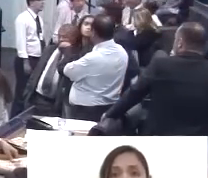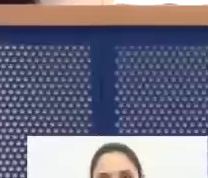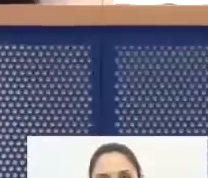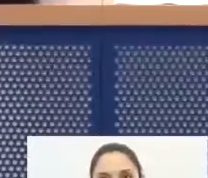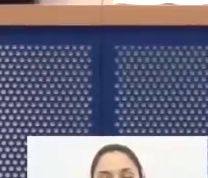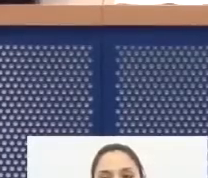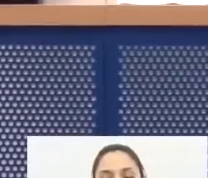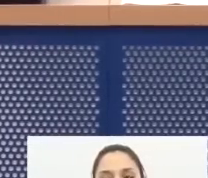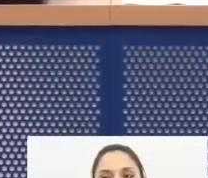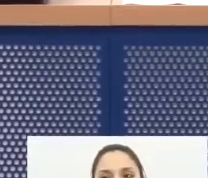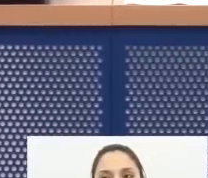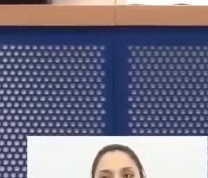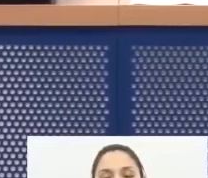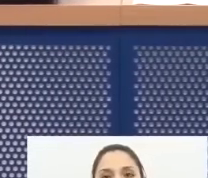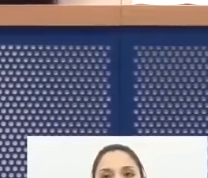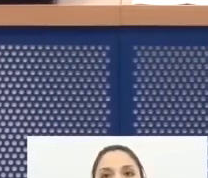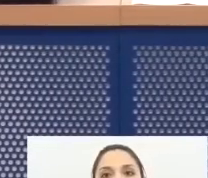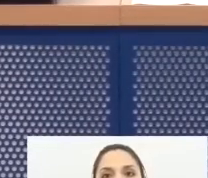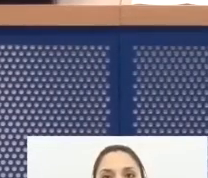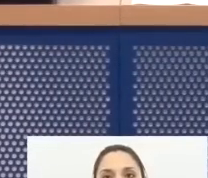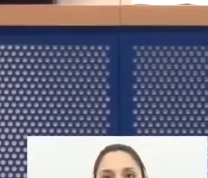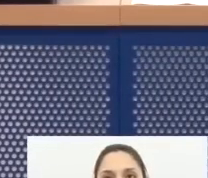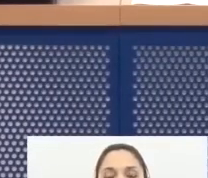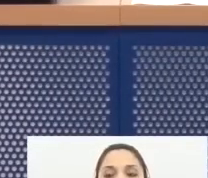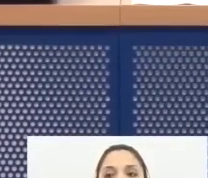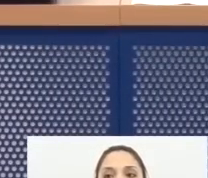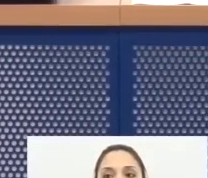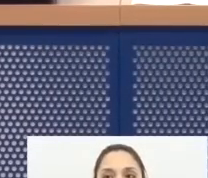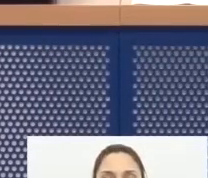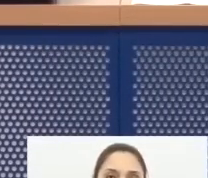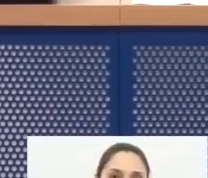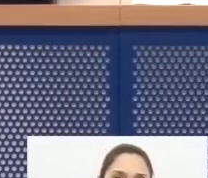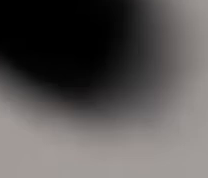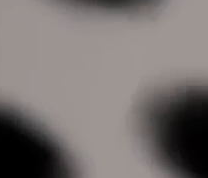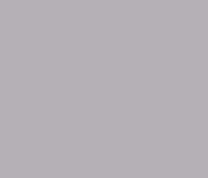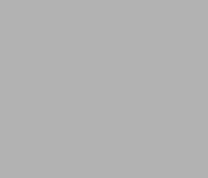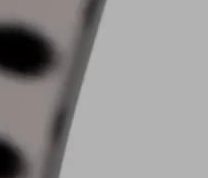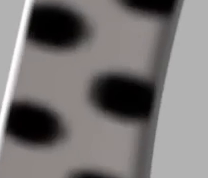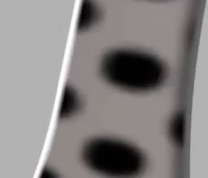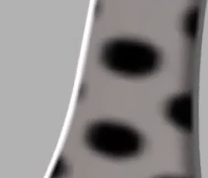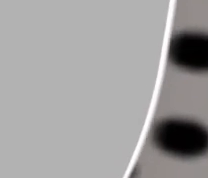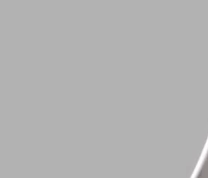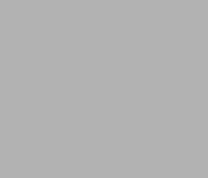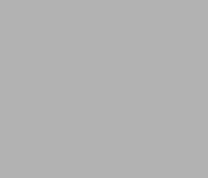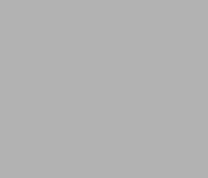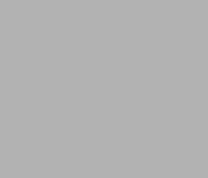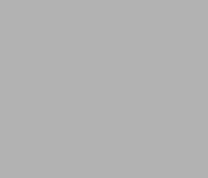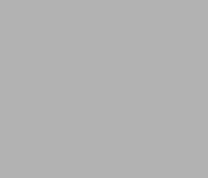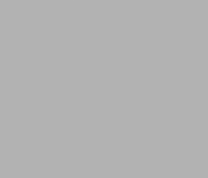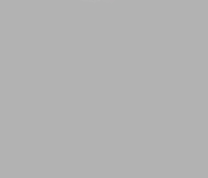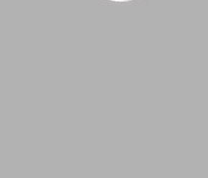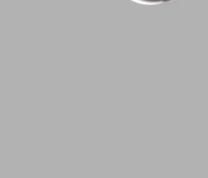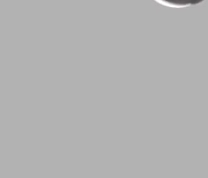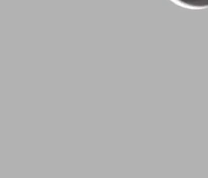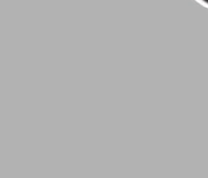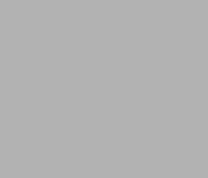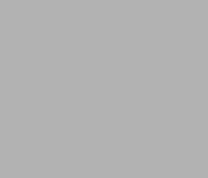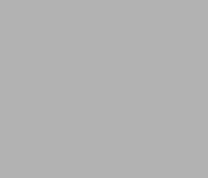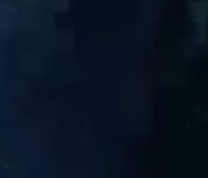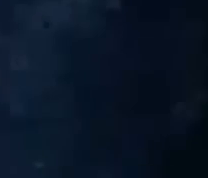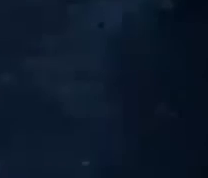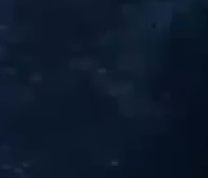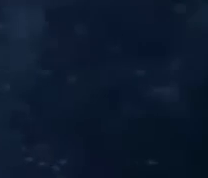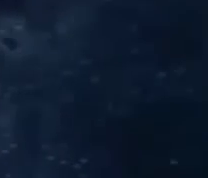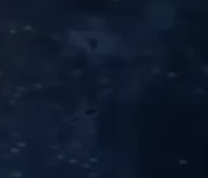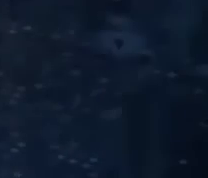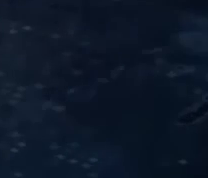NET Digital e 24 horas por dia, 7 dias por semana, na Web TV. O Jornal da Câmara é exibido 3 vezes